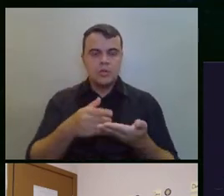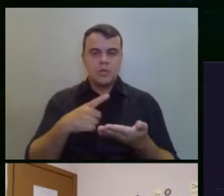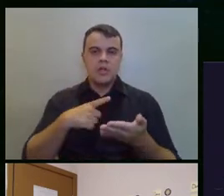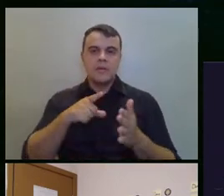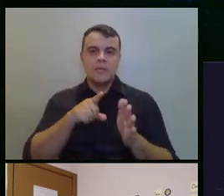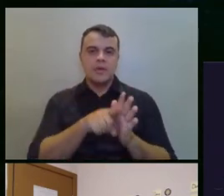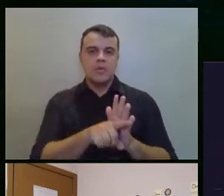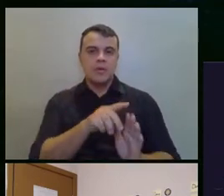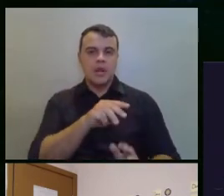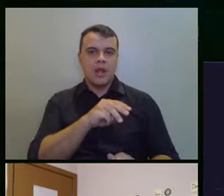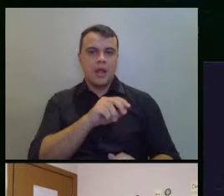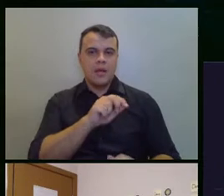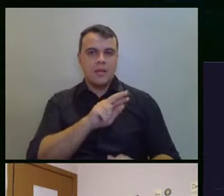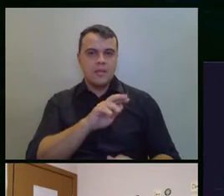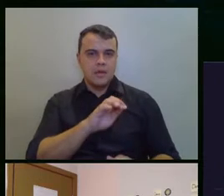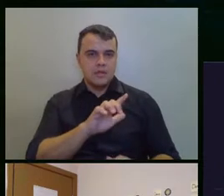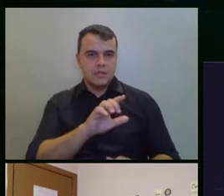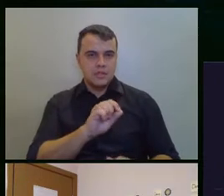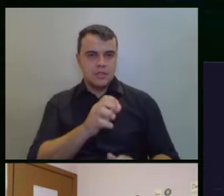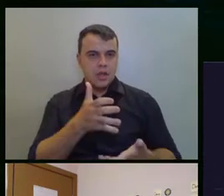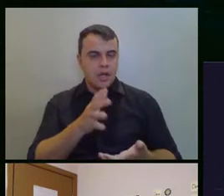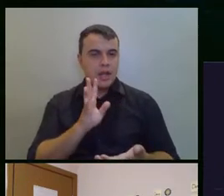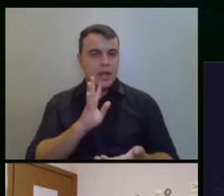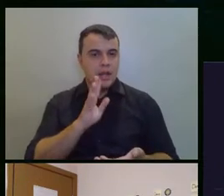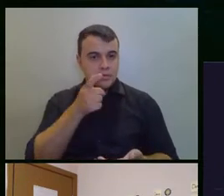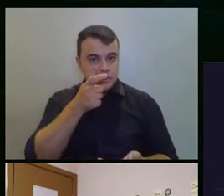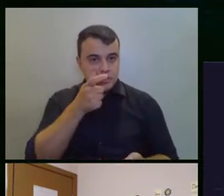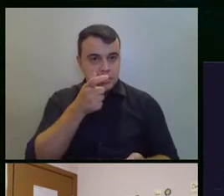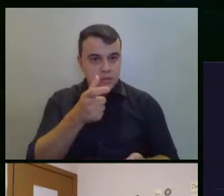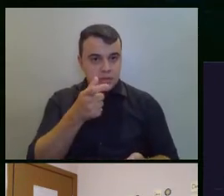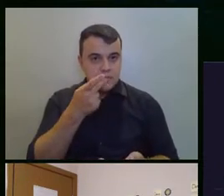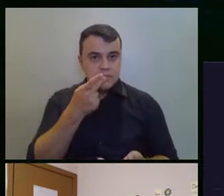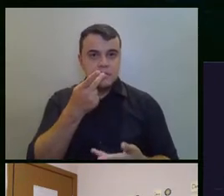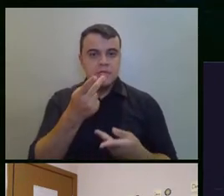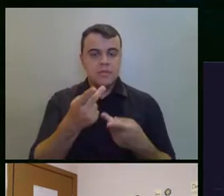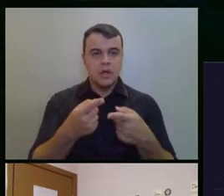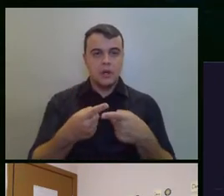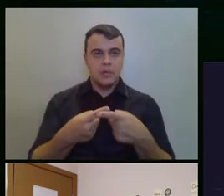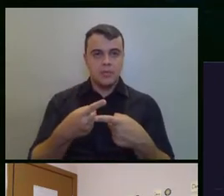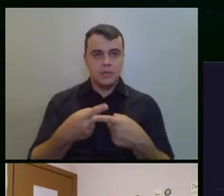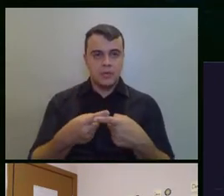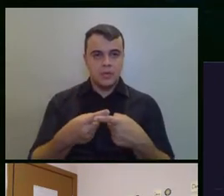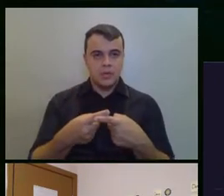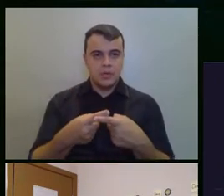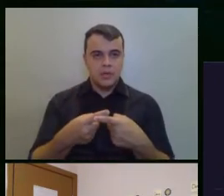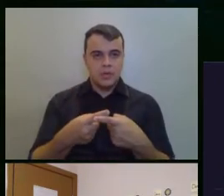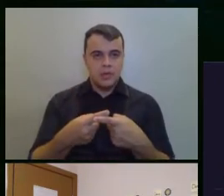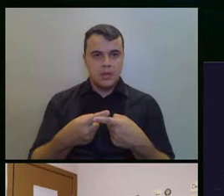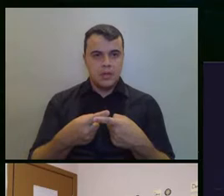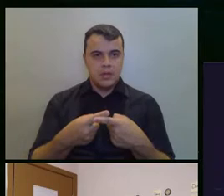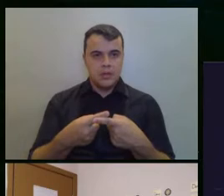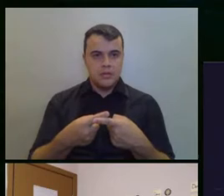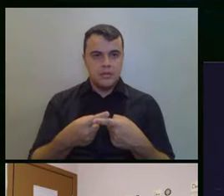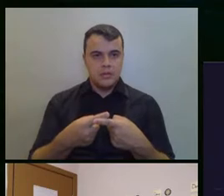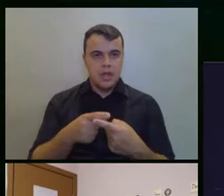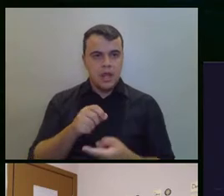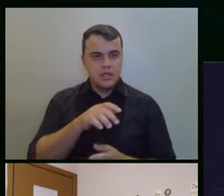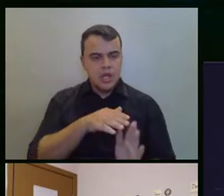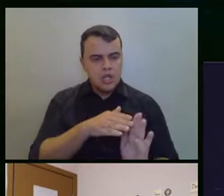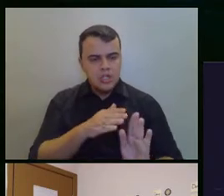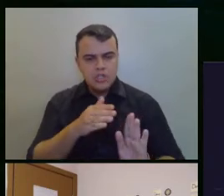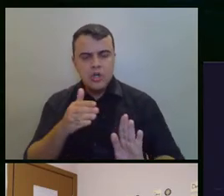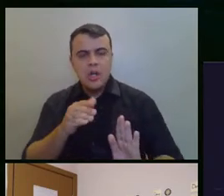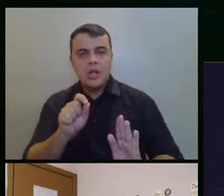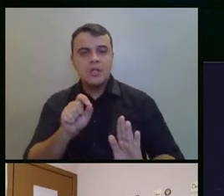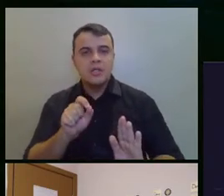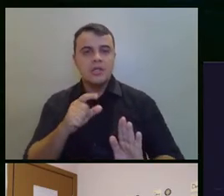uma pergunta do Marcelo aqui que é bem interessante de puxar que é o seguinte ele ele fala assim ó essa jornada é